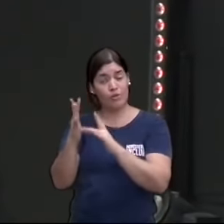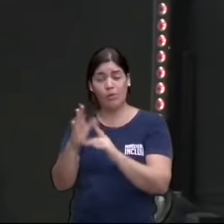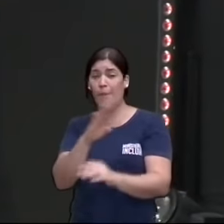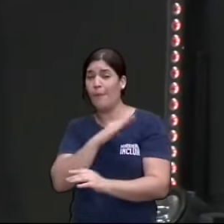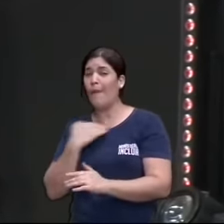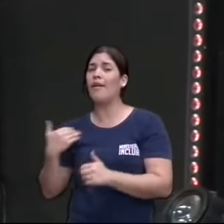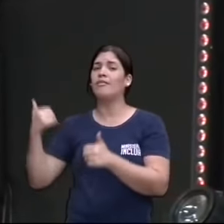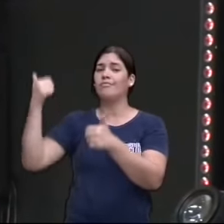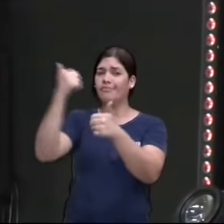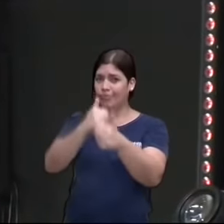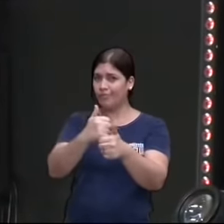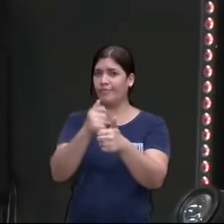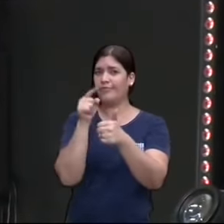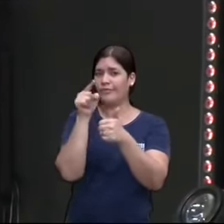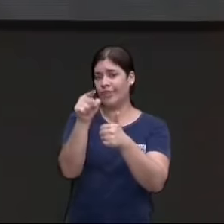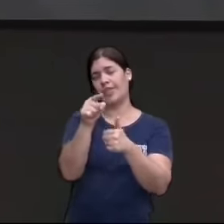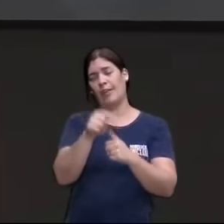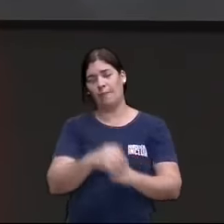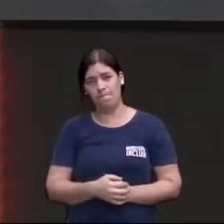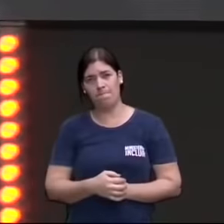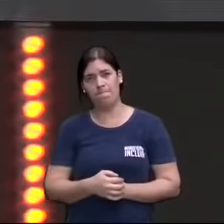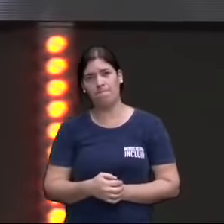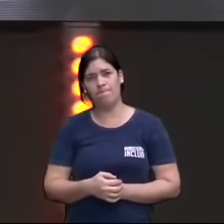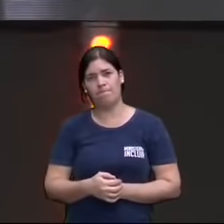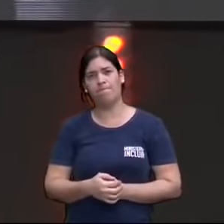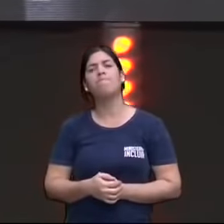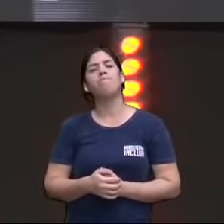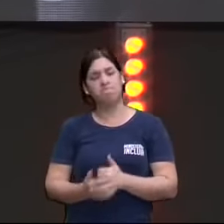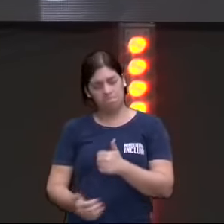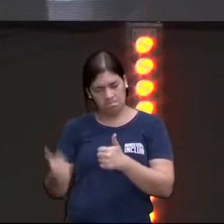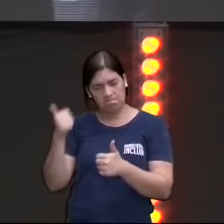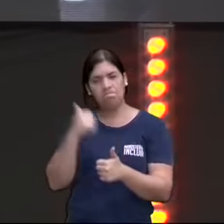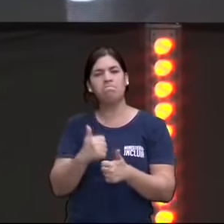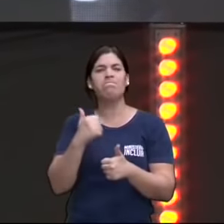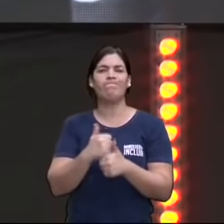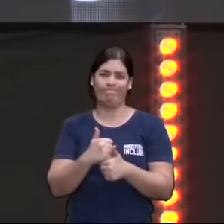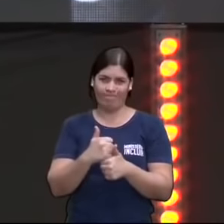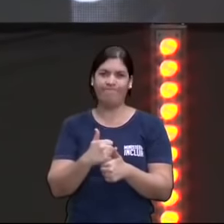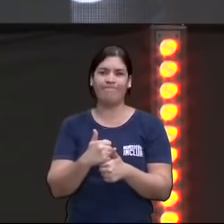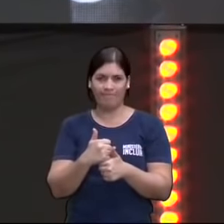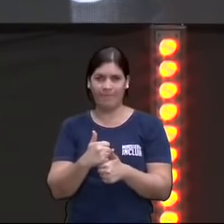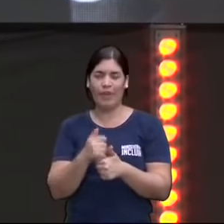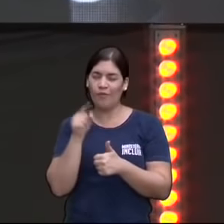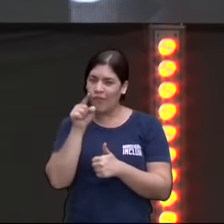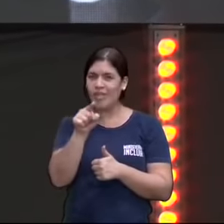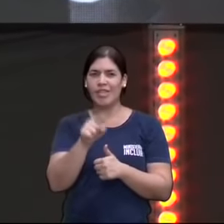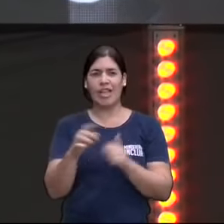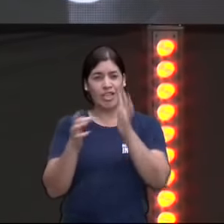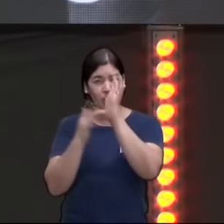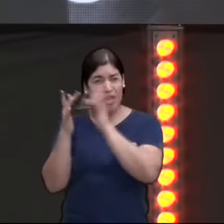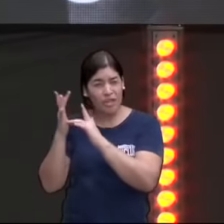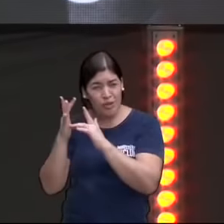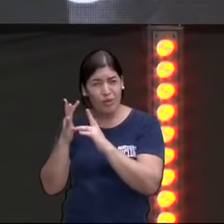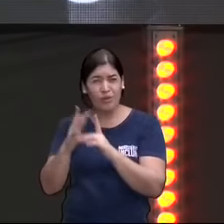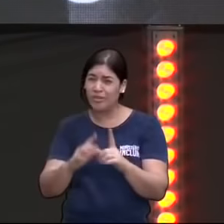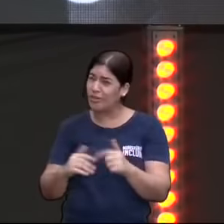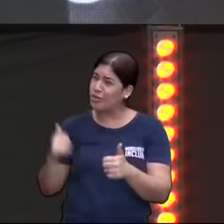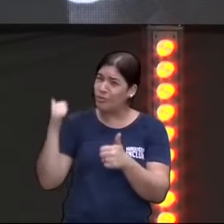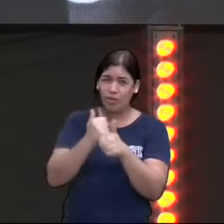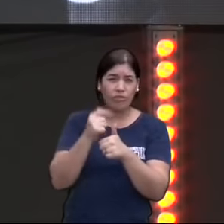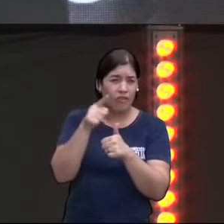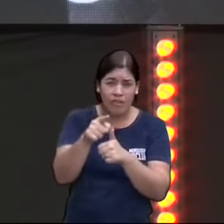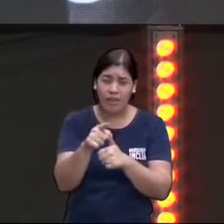lugar. Foi substituição. Ele te substituiu. Ele carregou o peso de